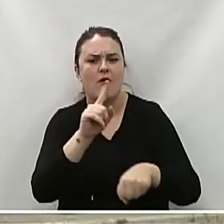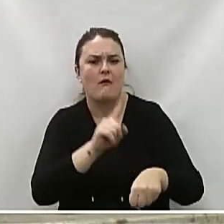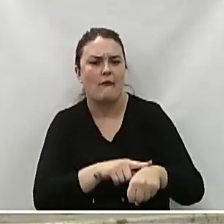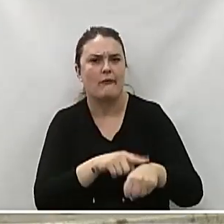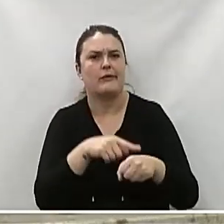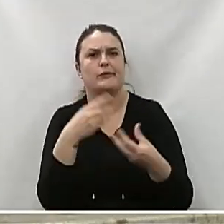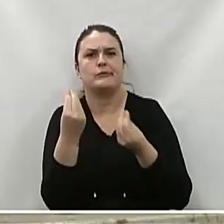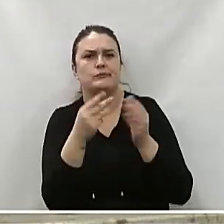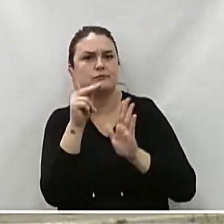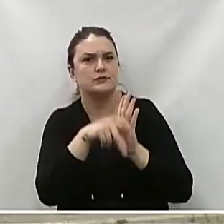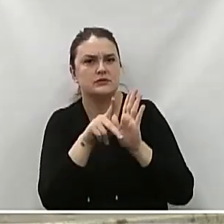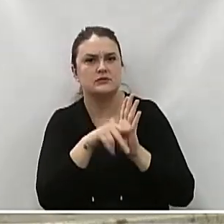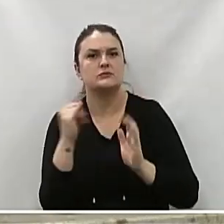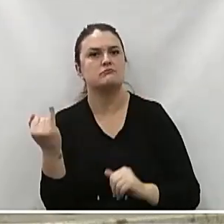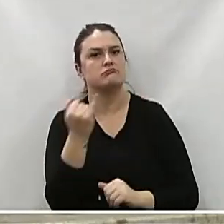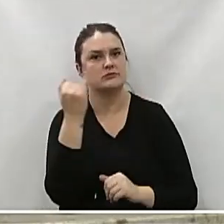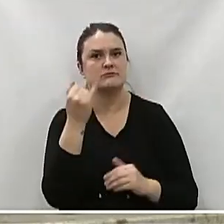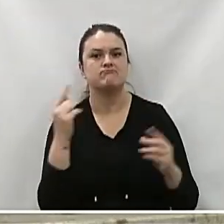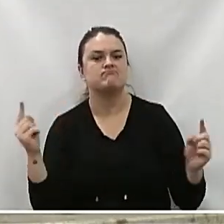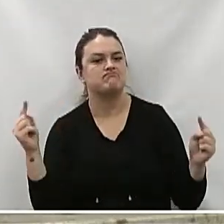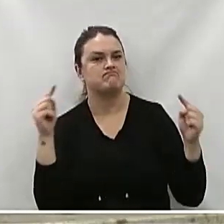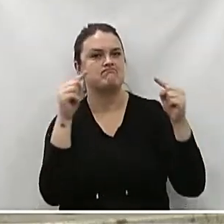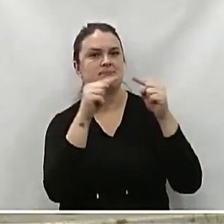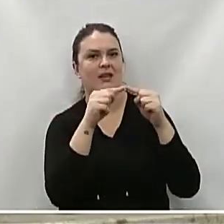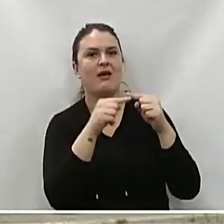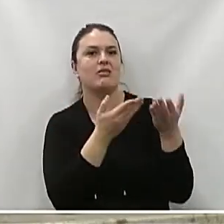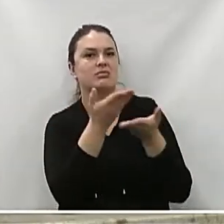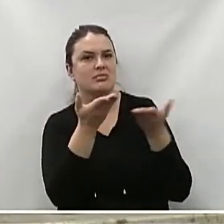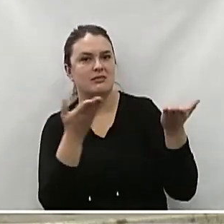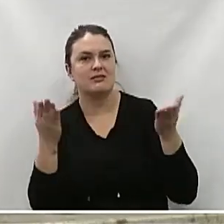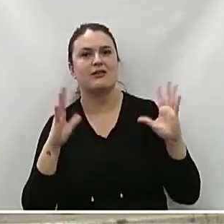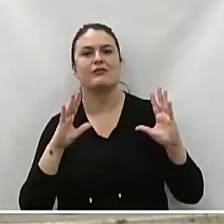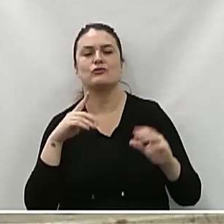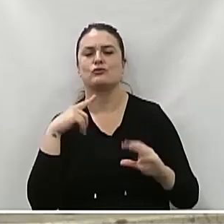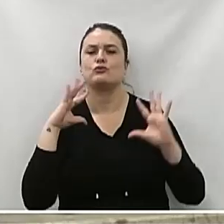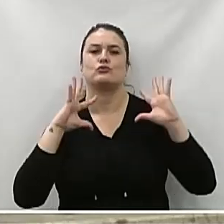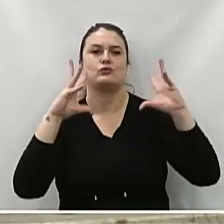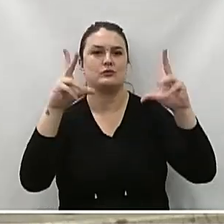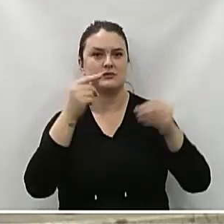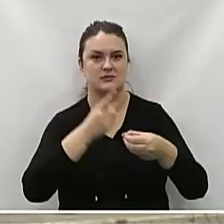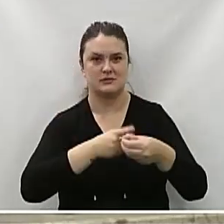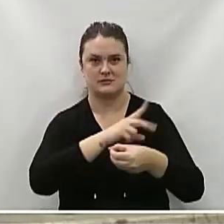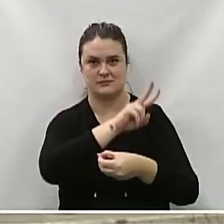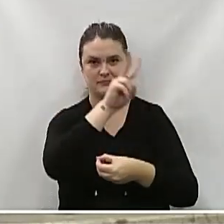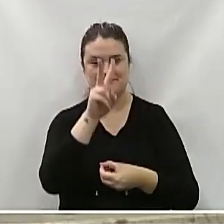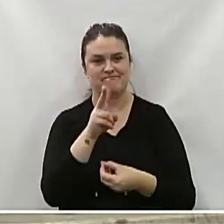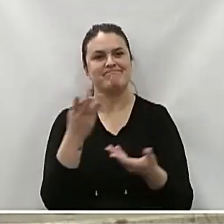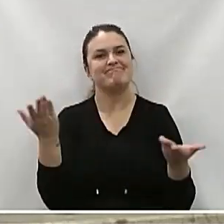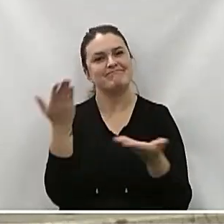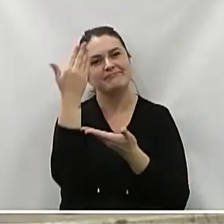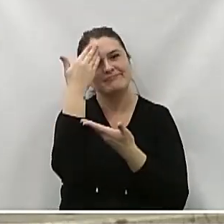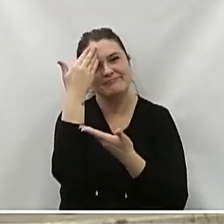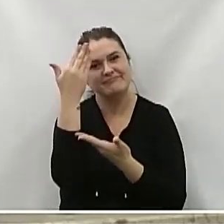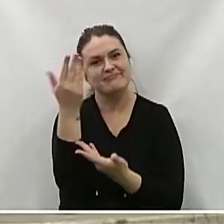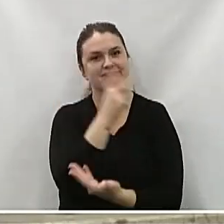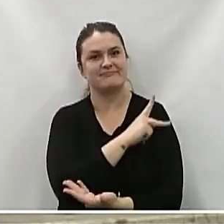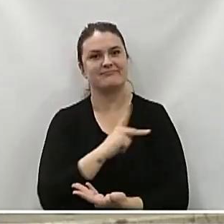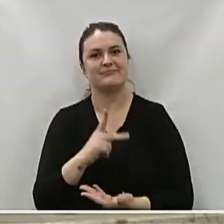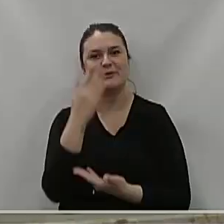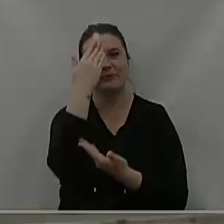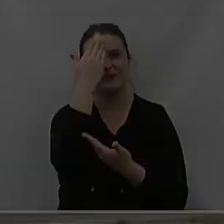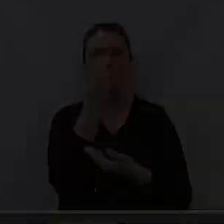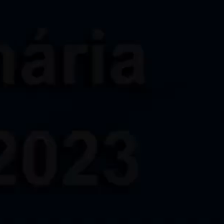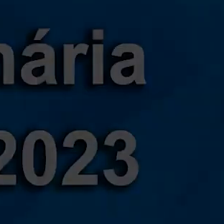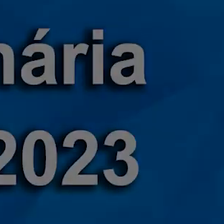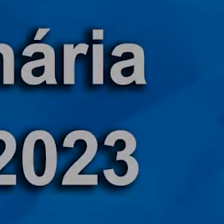projetos importantes que veio do encontro para atender a nossa gente e união da vitória seria isso o senhor presidente meu muito obrigado